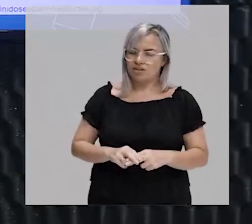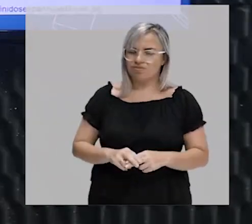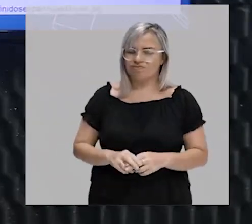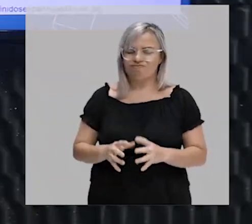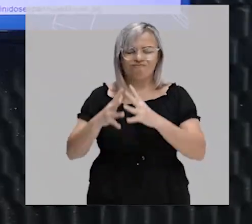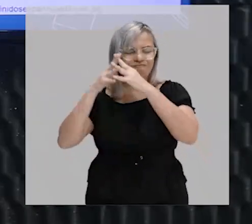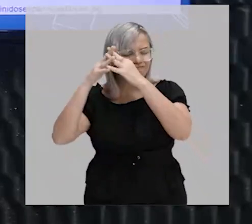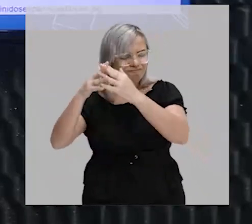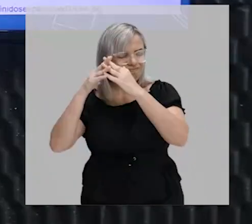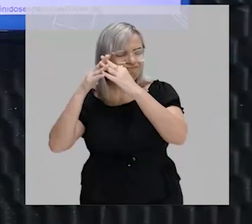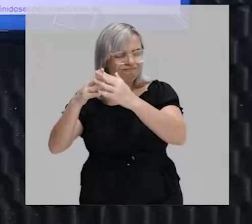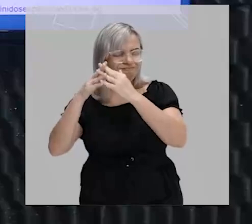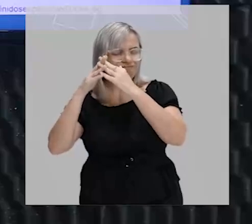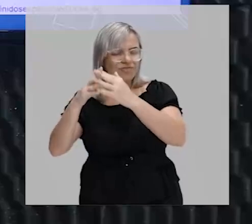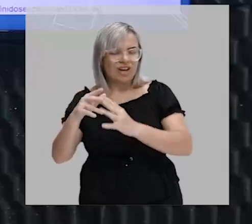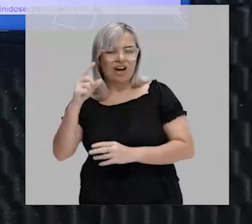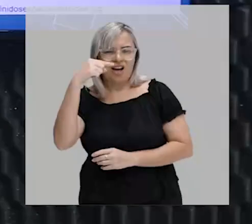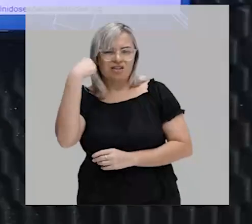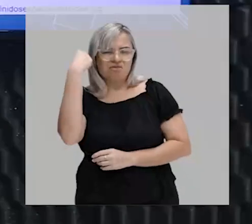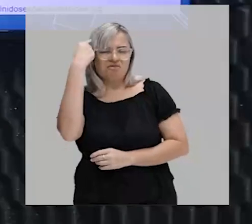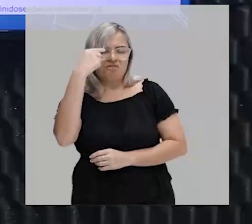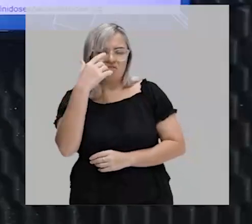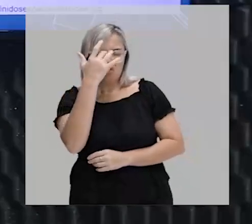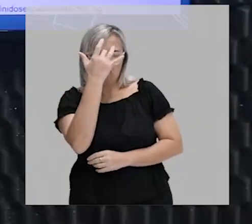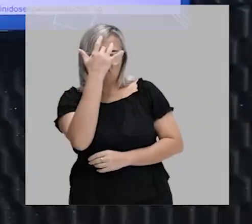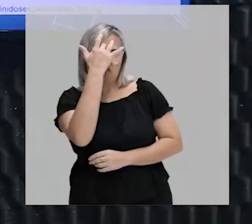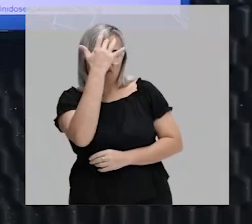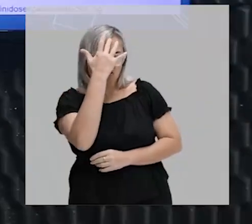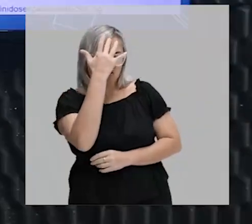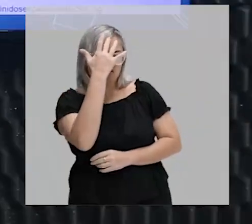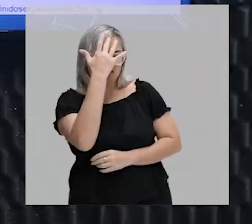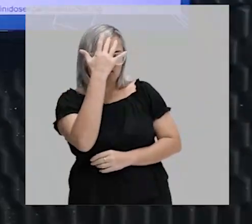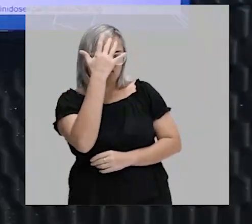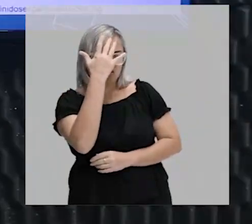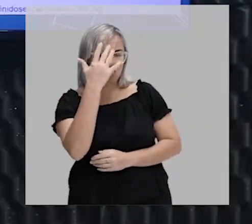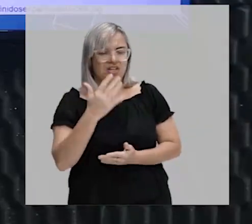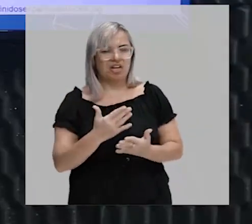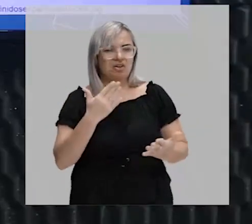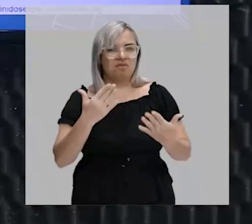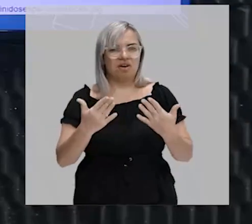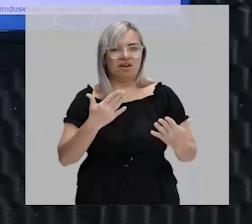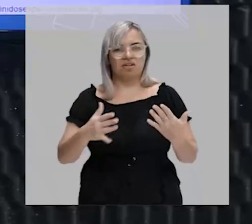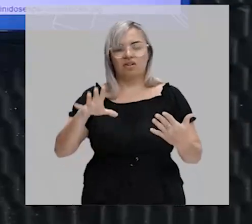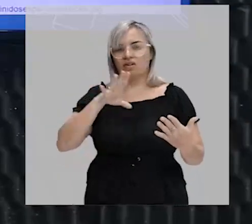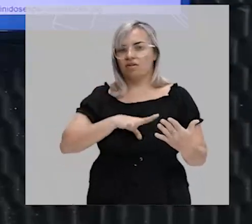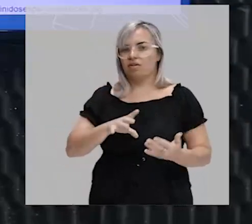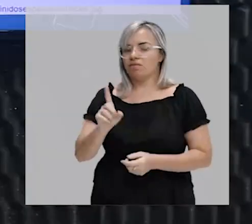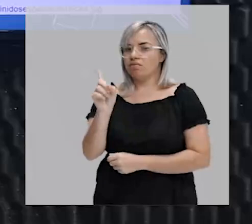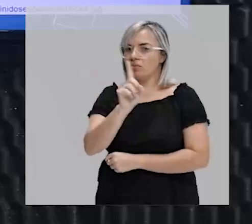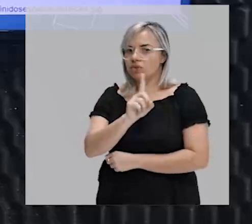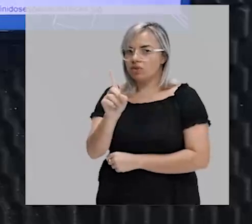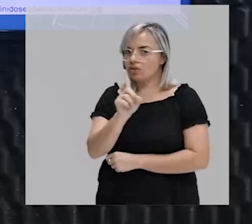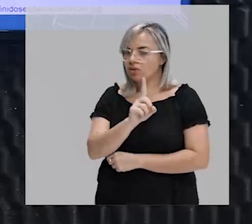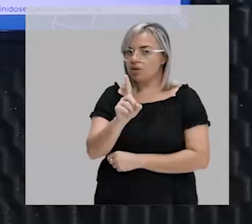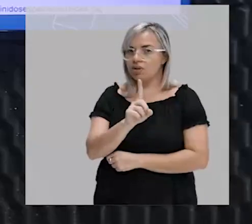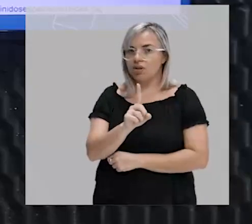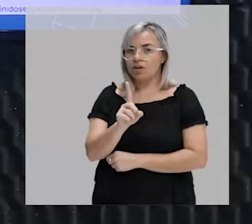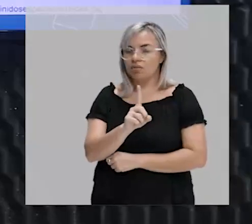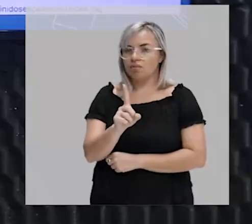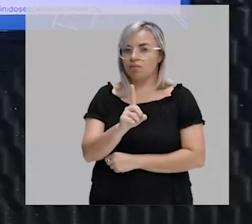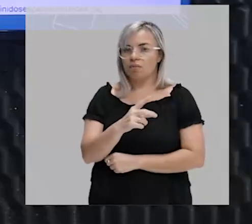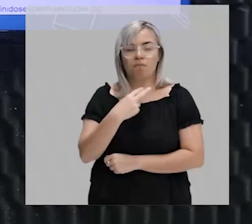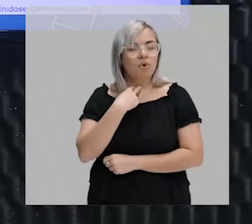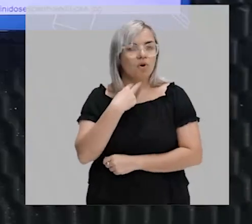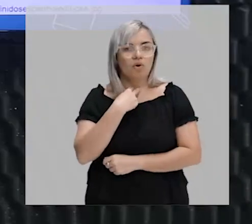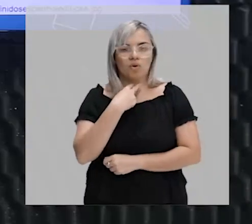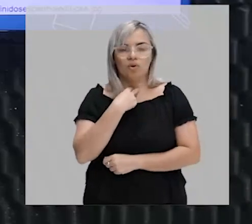Ah, espanhol é fácil porque é muito parecido com o português. Não se iludam,